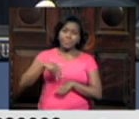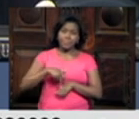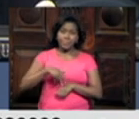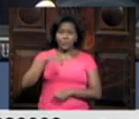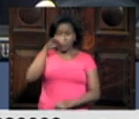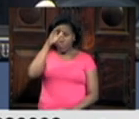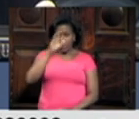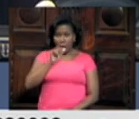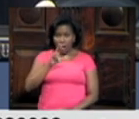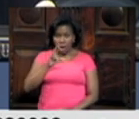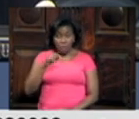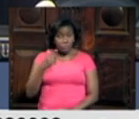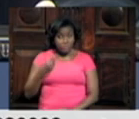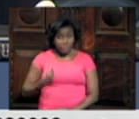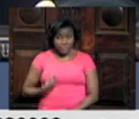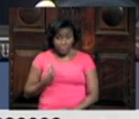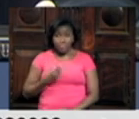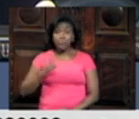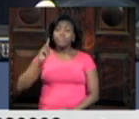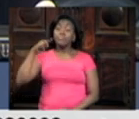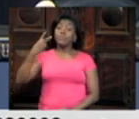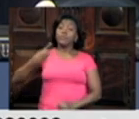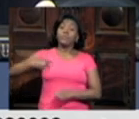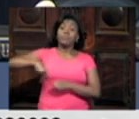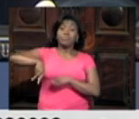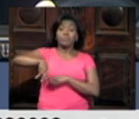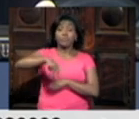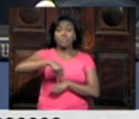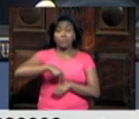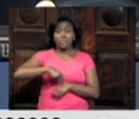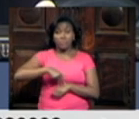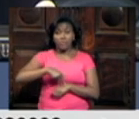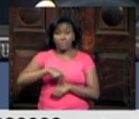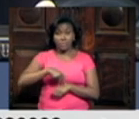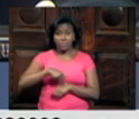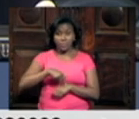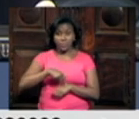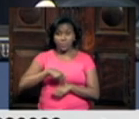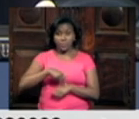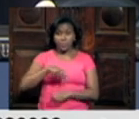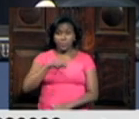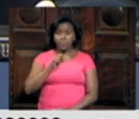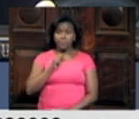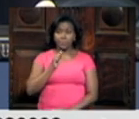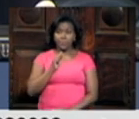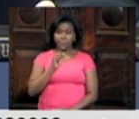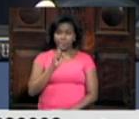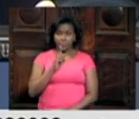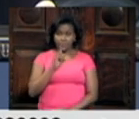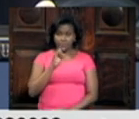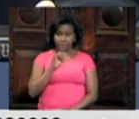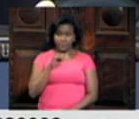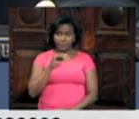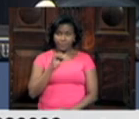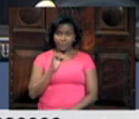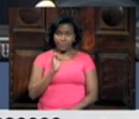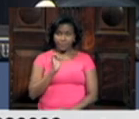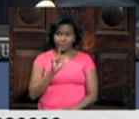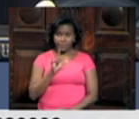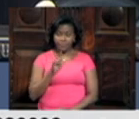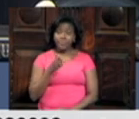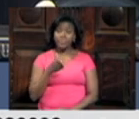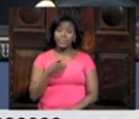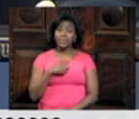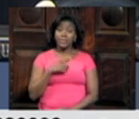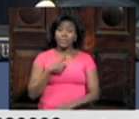Carlos, não se encontrando presente. Próximo orador inscrito é o nobre deputado Dr. Sadi Noel. Vossa Excelência